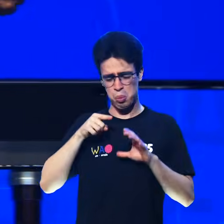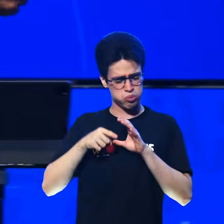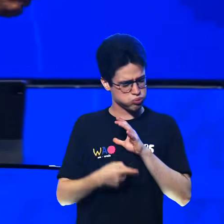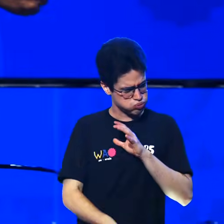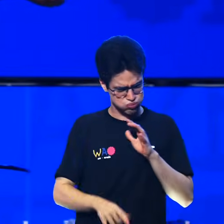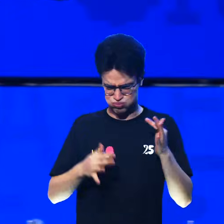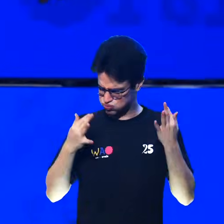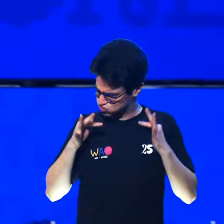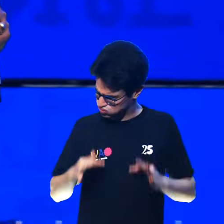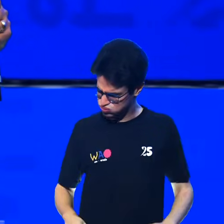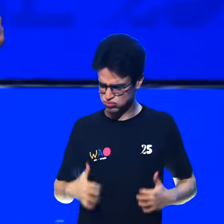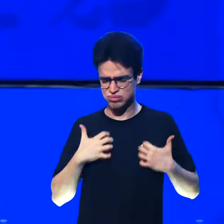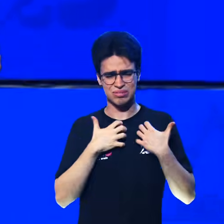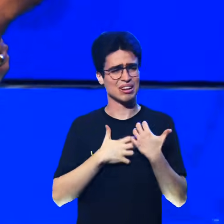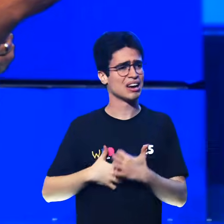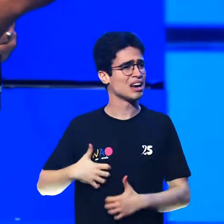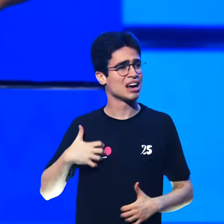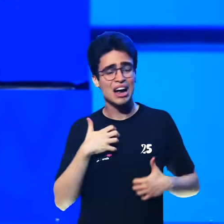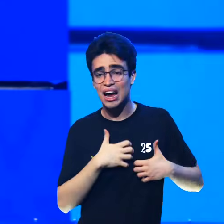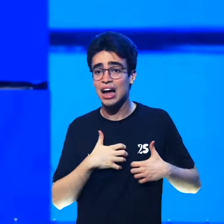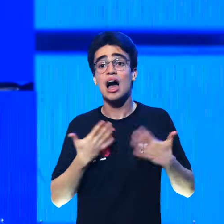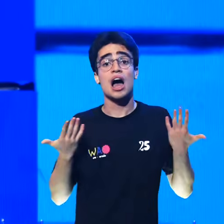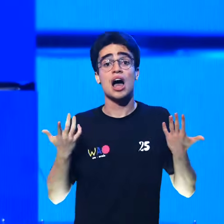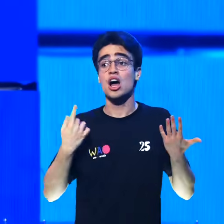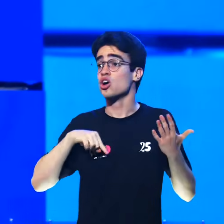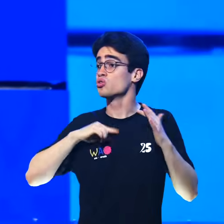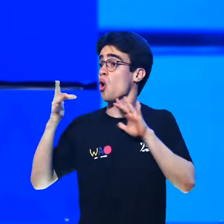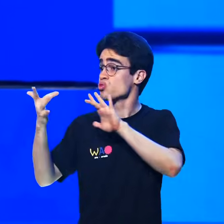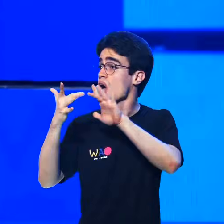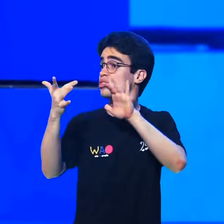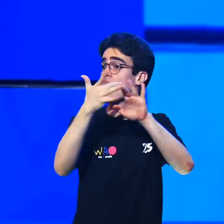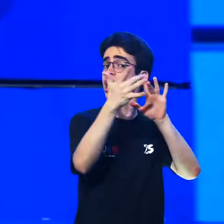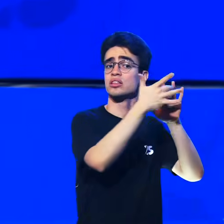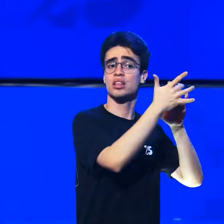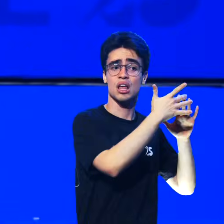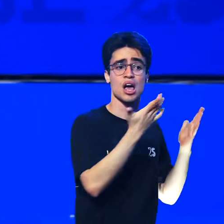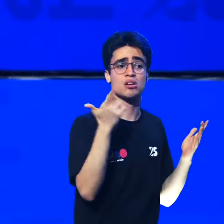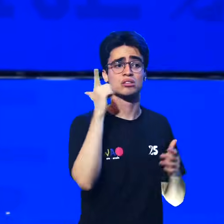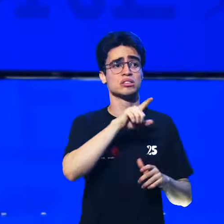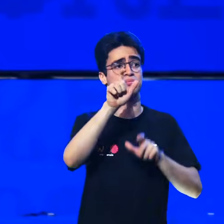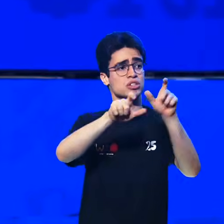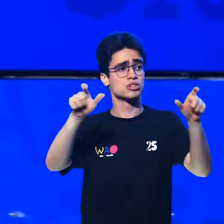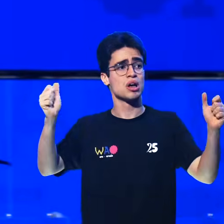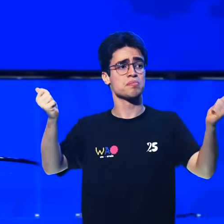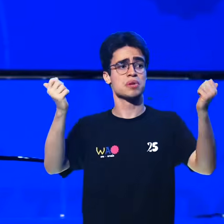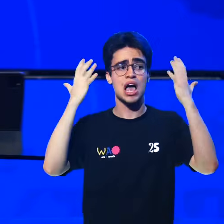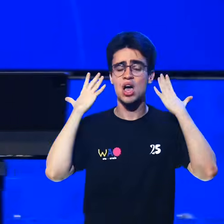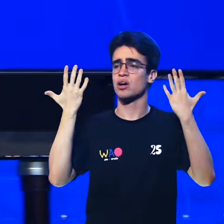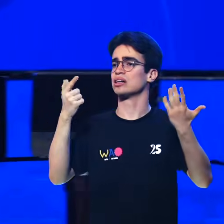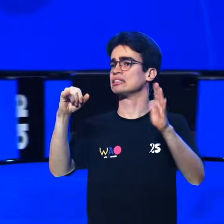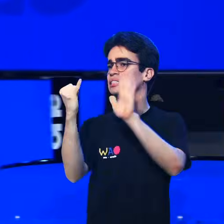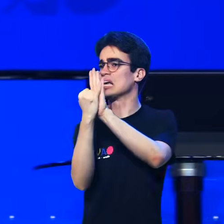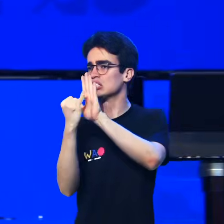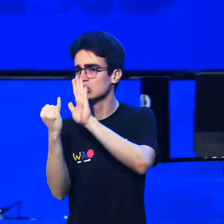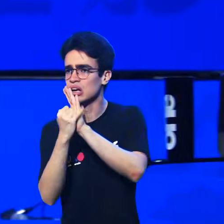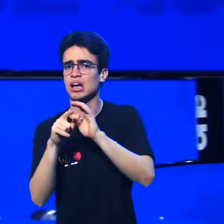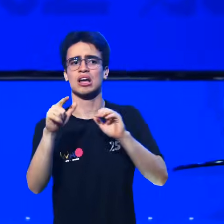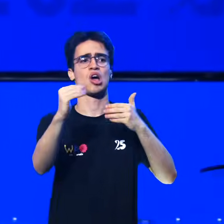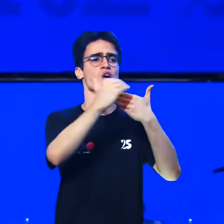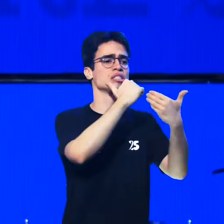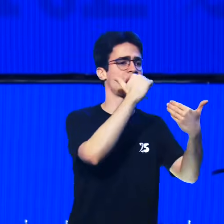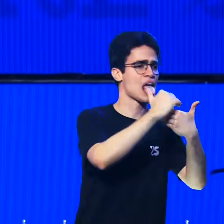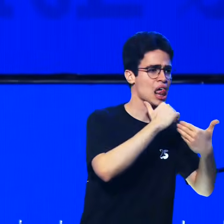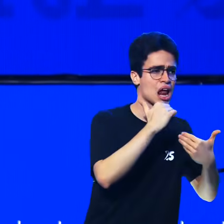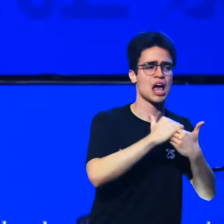profundas. Deus conecta pessoas para nos abençoar, um intercessor, um conselheiro, alguém que abriu uma porta